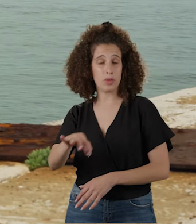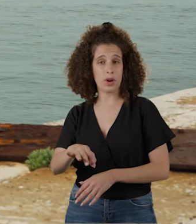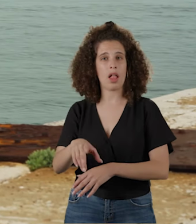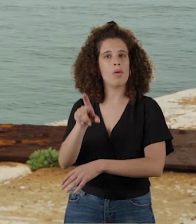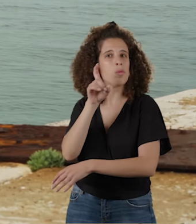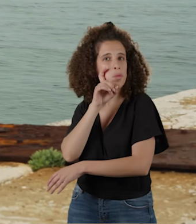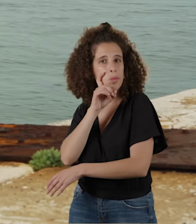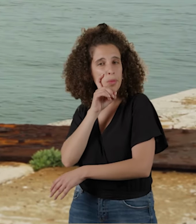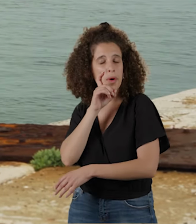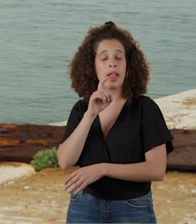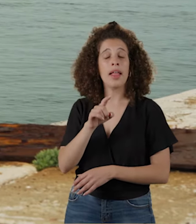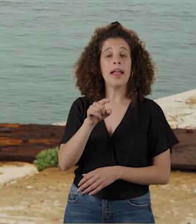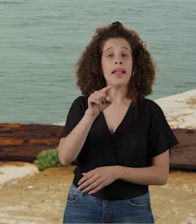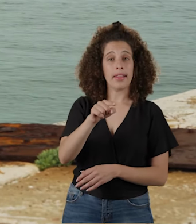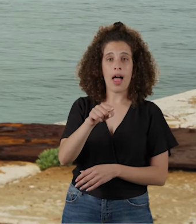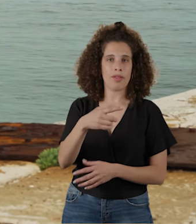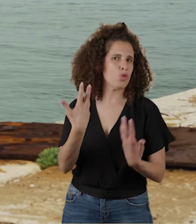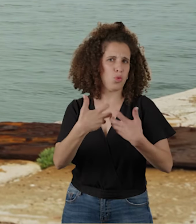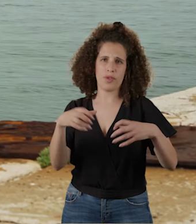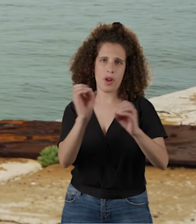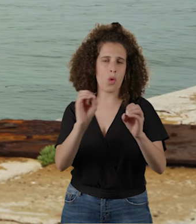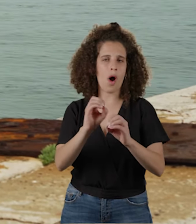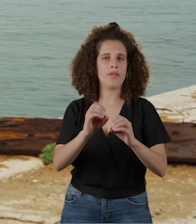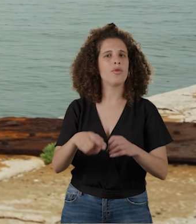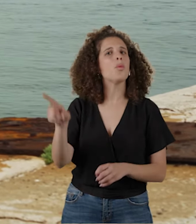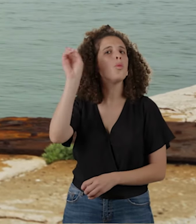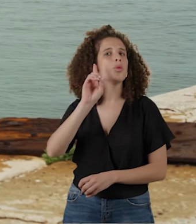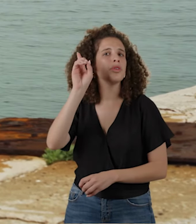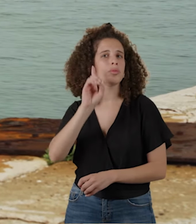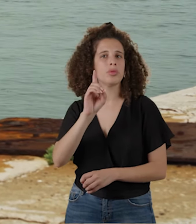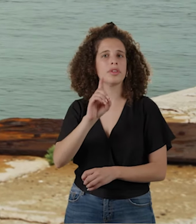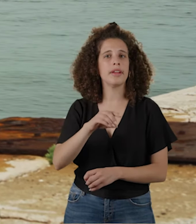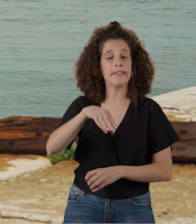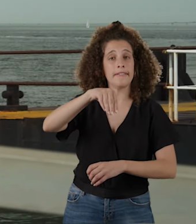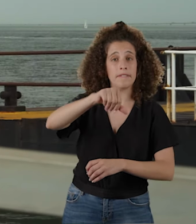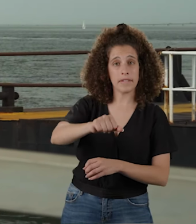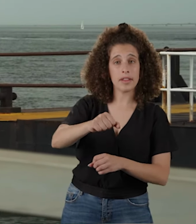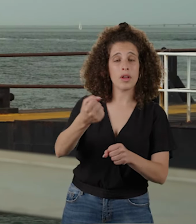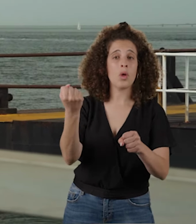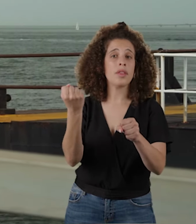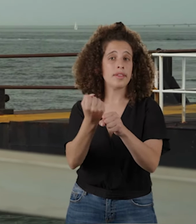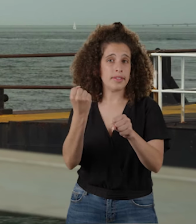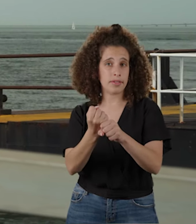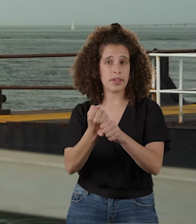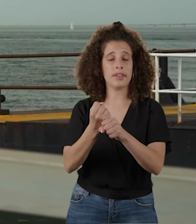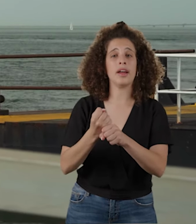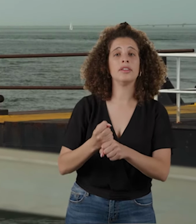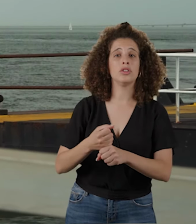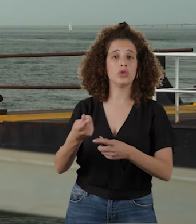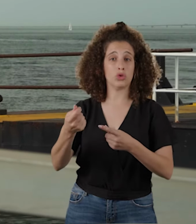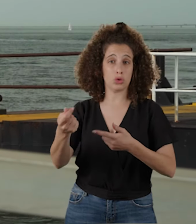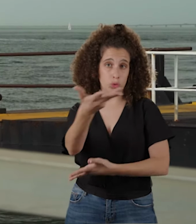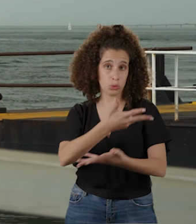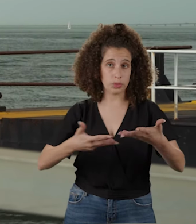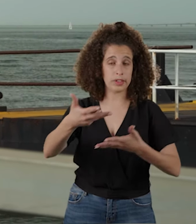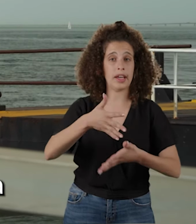abrigada, teve, sem dúvida, um papel importante na fixação das atividades comerciais e industriais